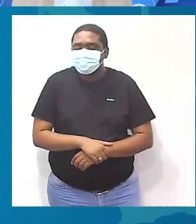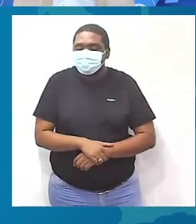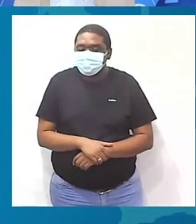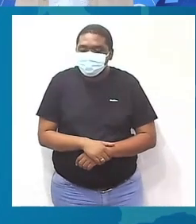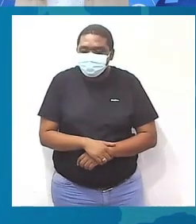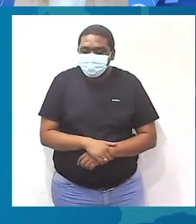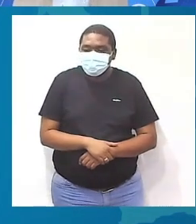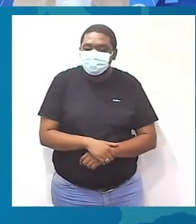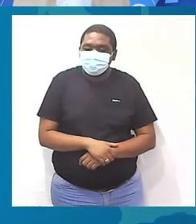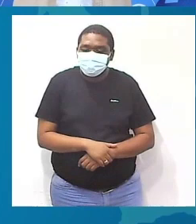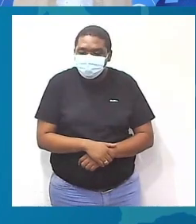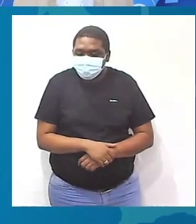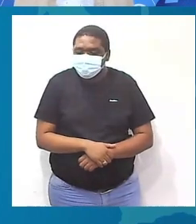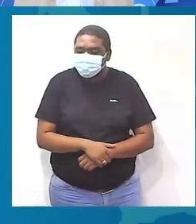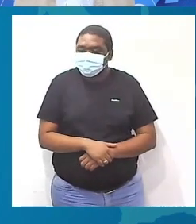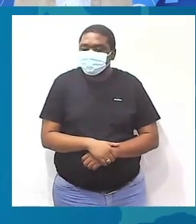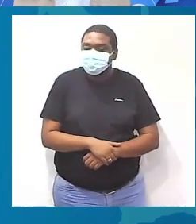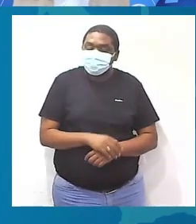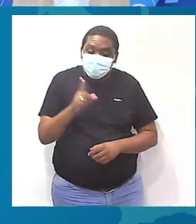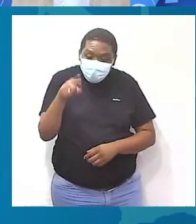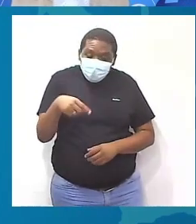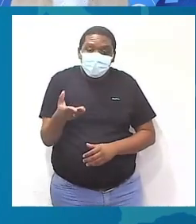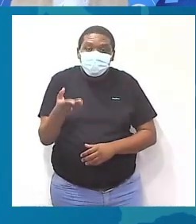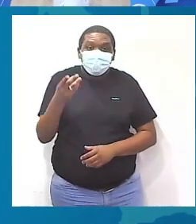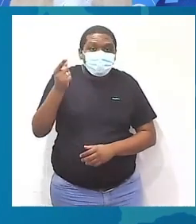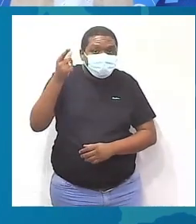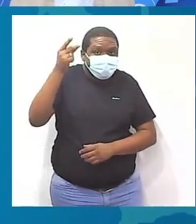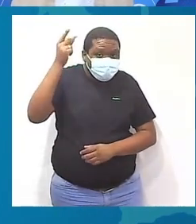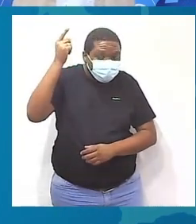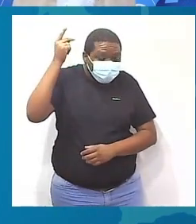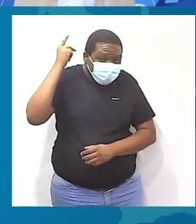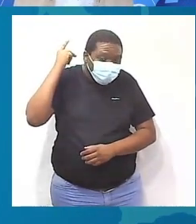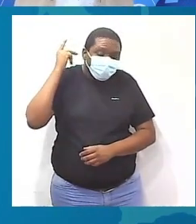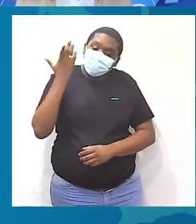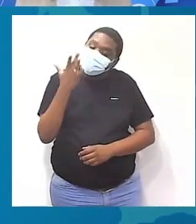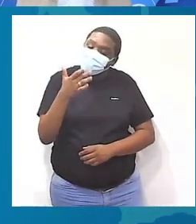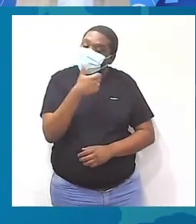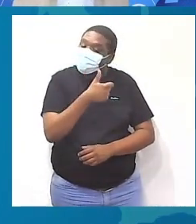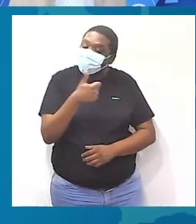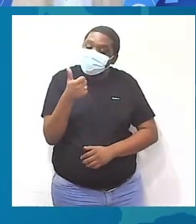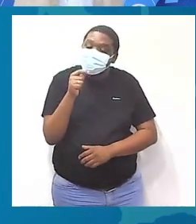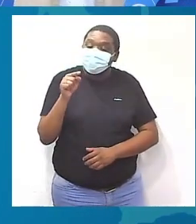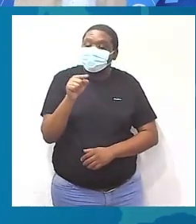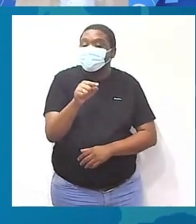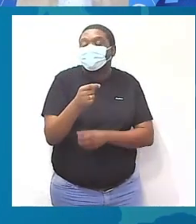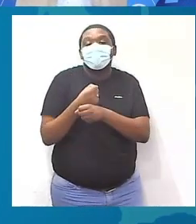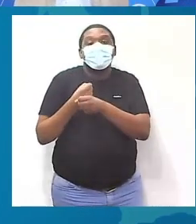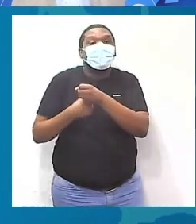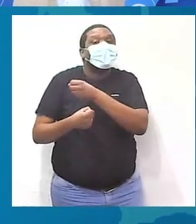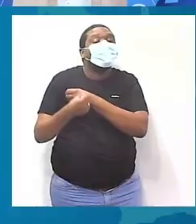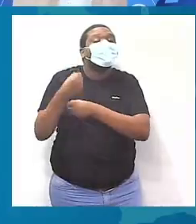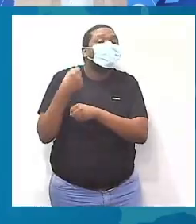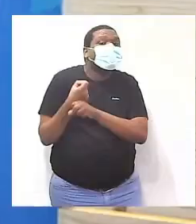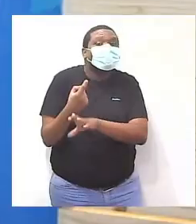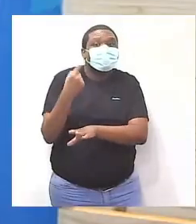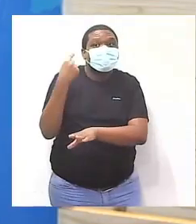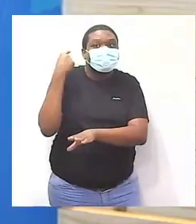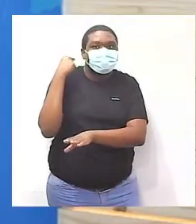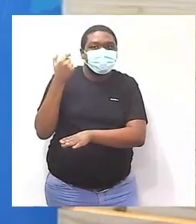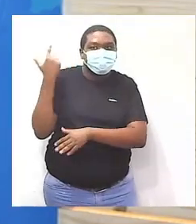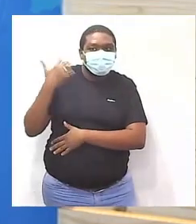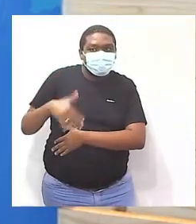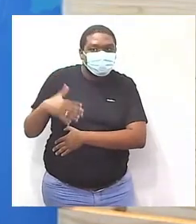Bom, ou seja, ele é mais antigo do que 11 mil anos, né? E a depender ali do estado de